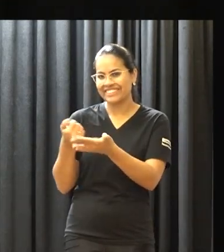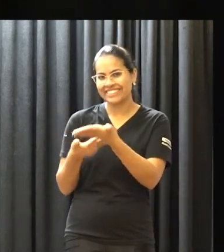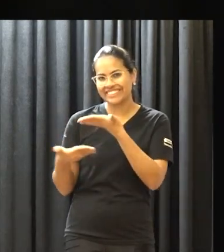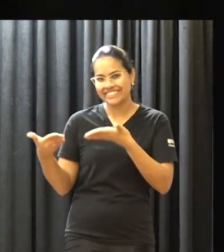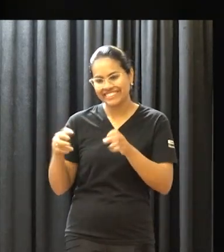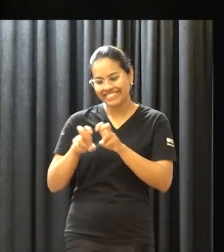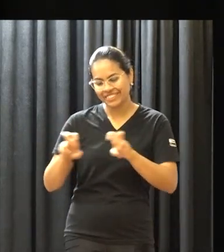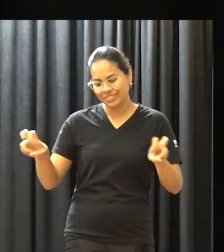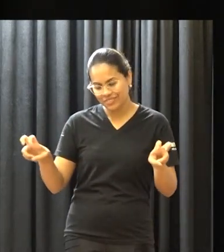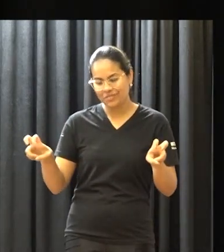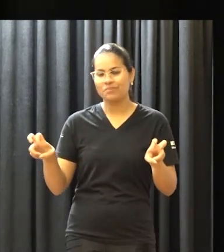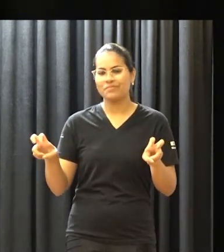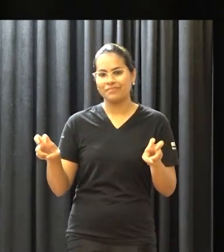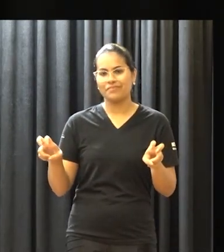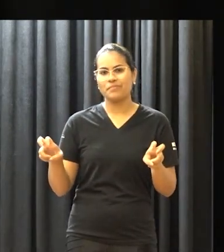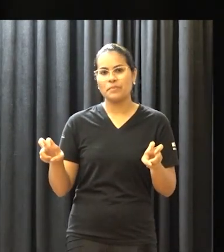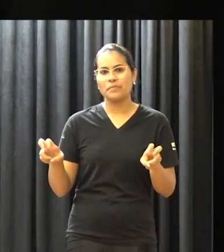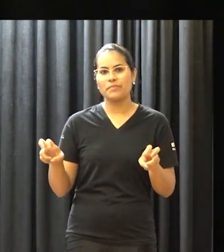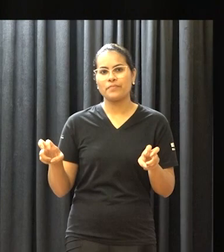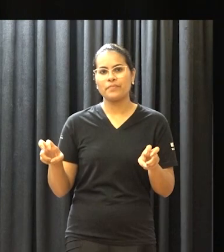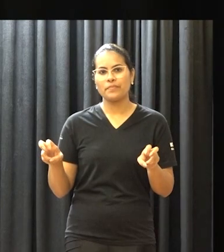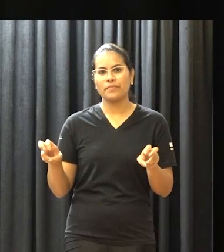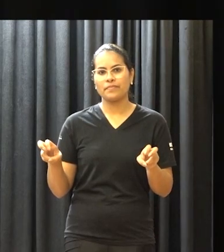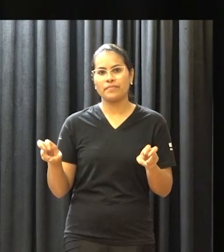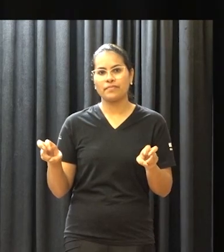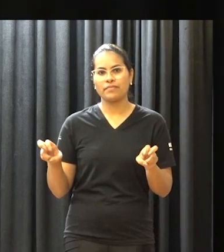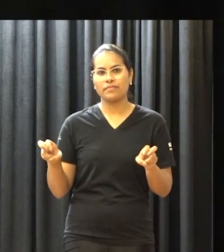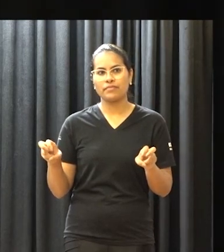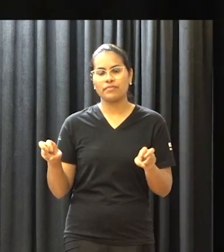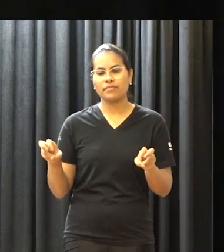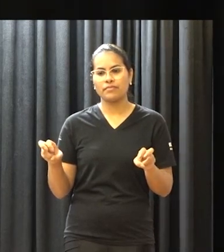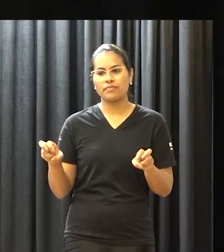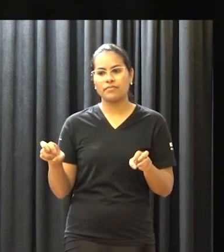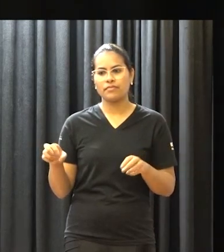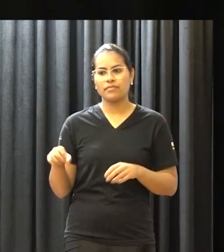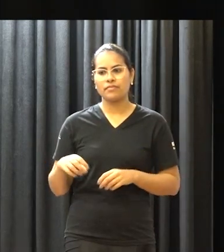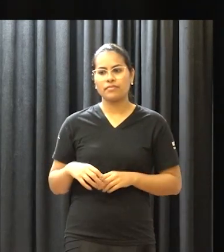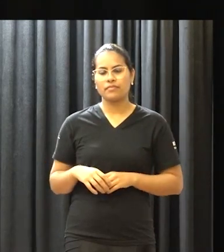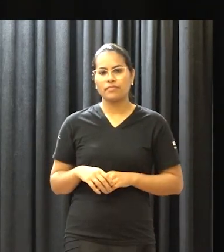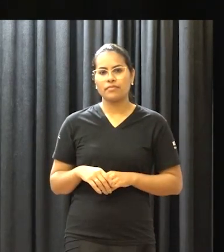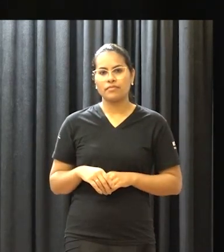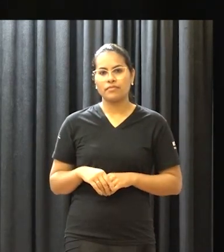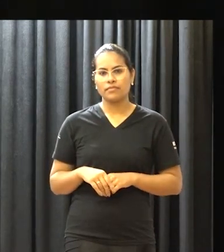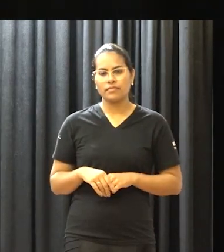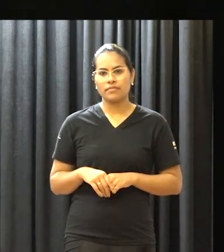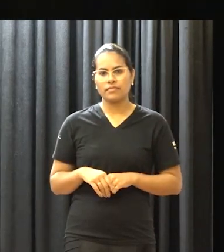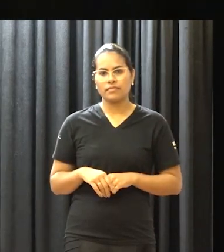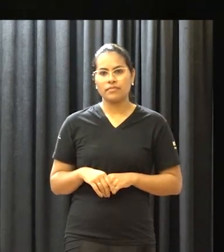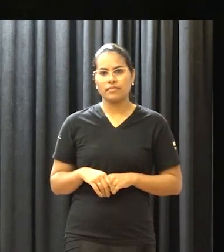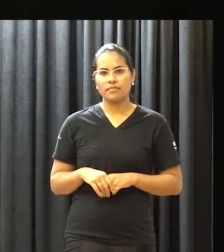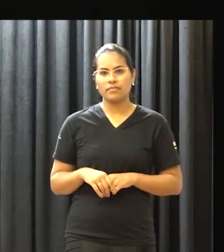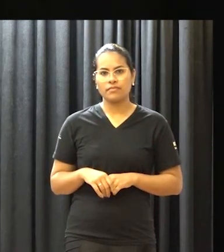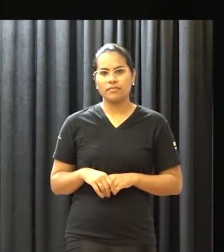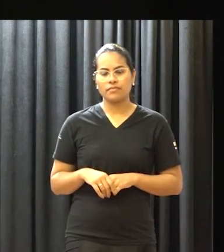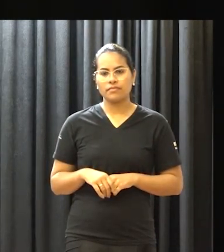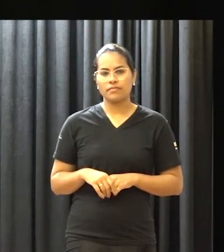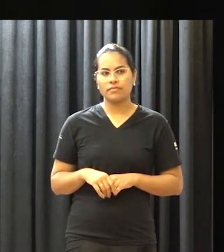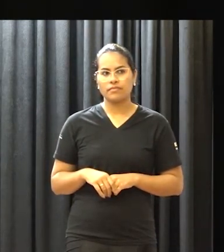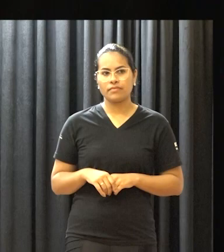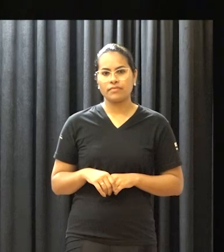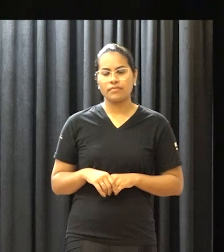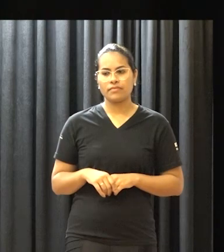aqui. Porque eu lembro de você lá em filme. Então, Margarina, você mexeu a mesa também.